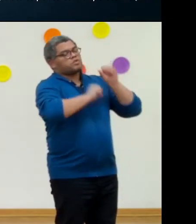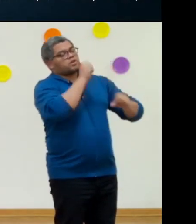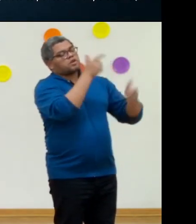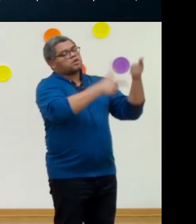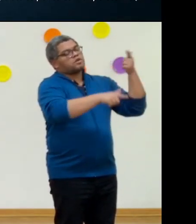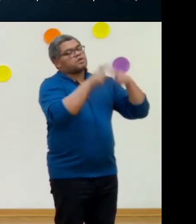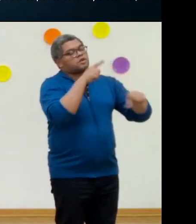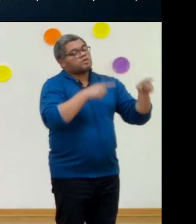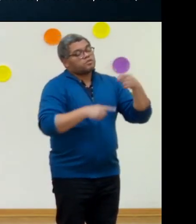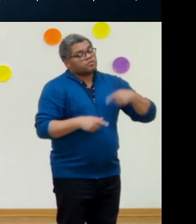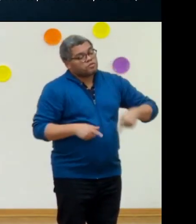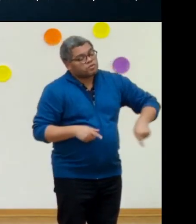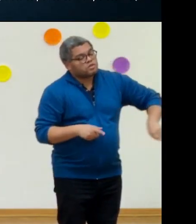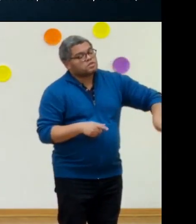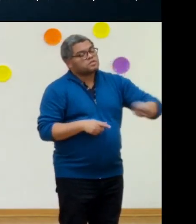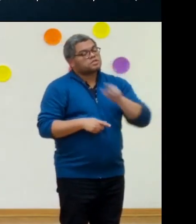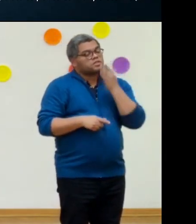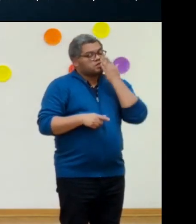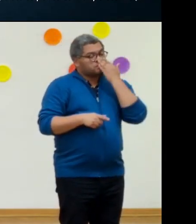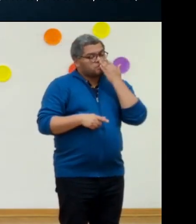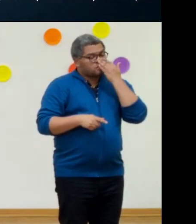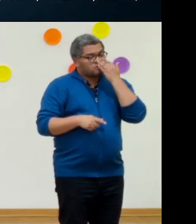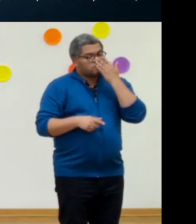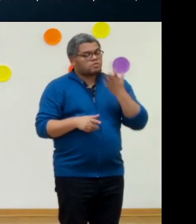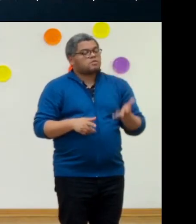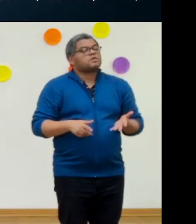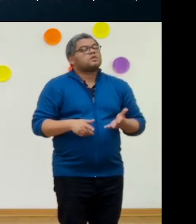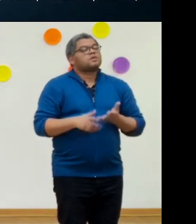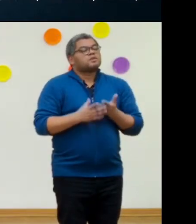se prostituíram, adulteraram.